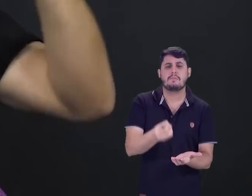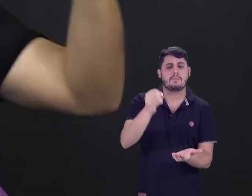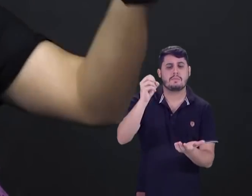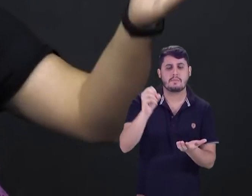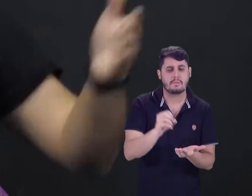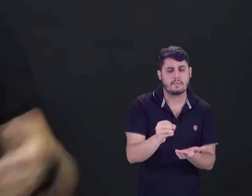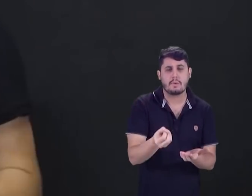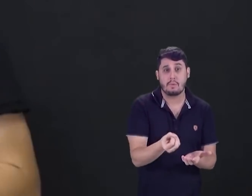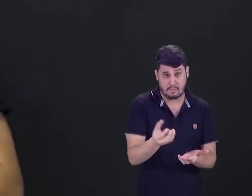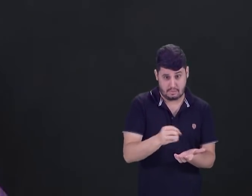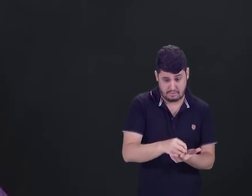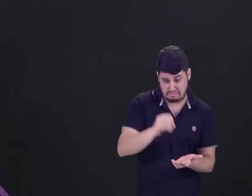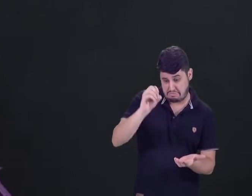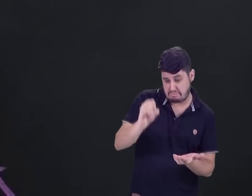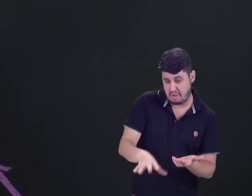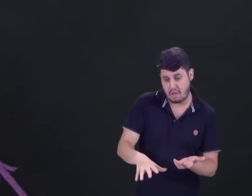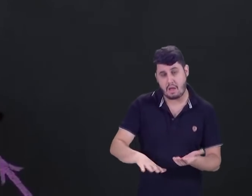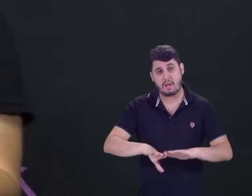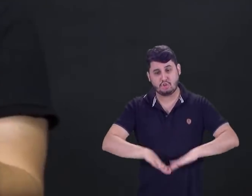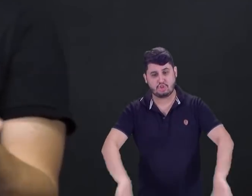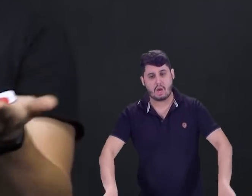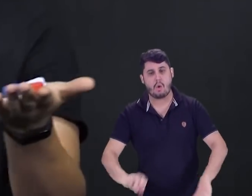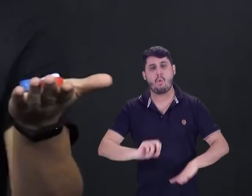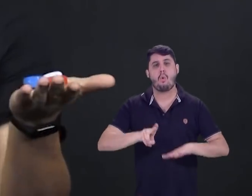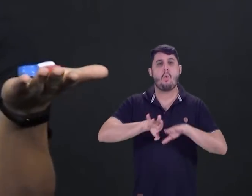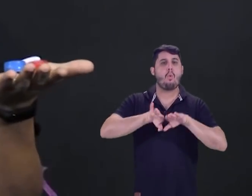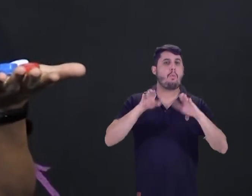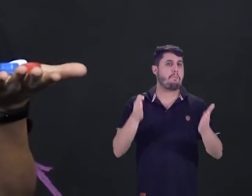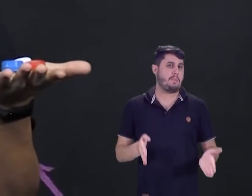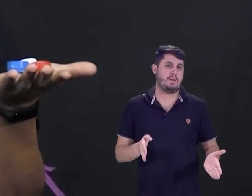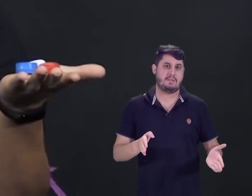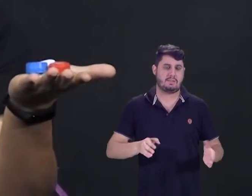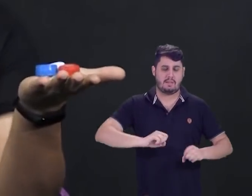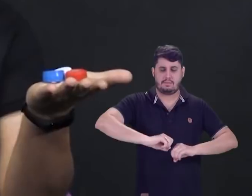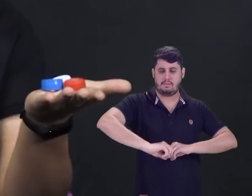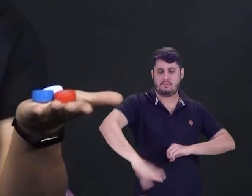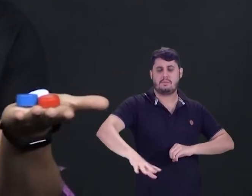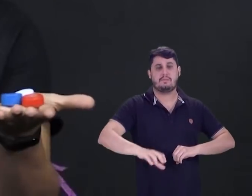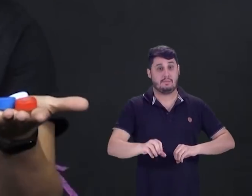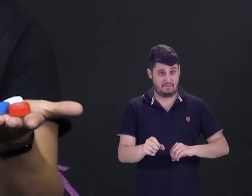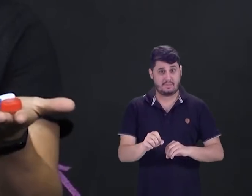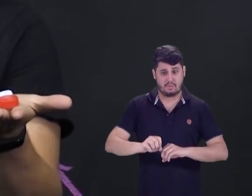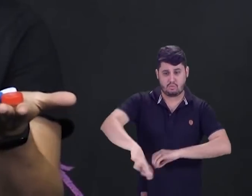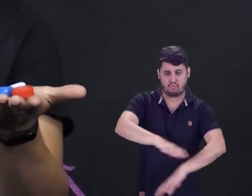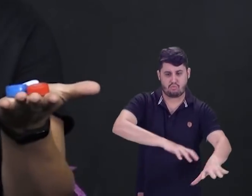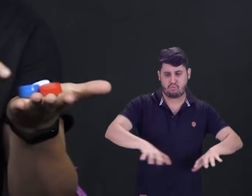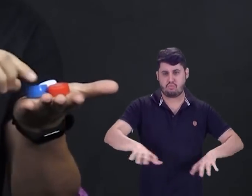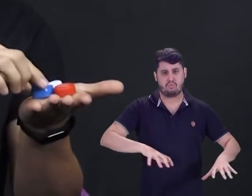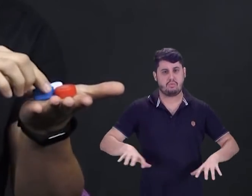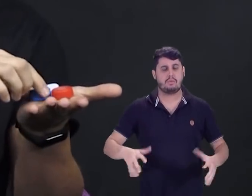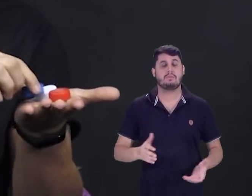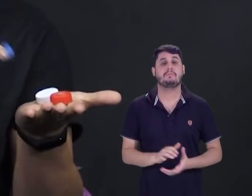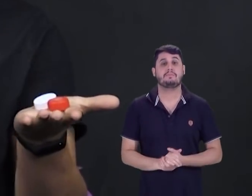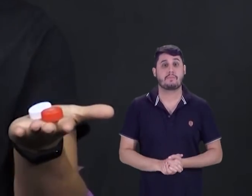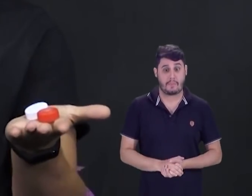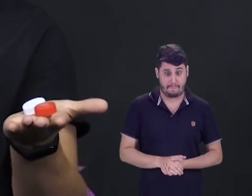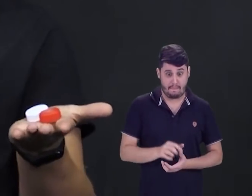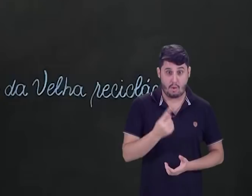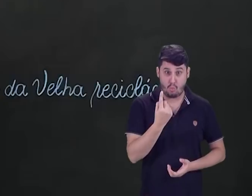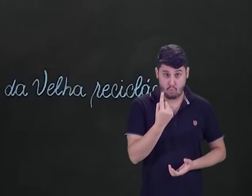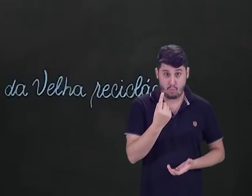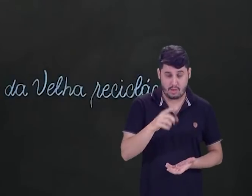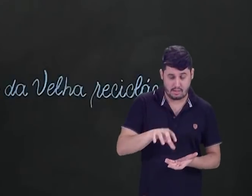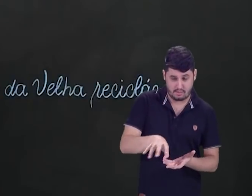chão, numa mesa, onde você achar melhor. E as tampinhas vão estar espalhadas. Uma das tampinhas você vai pegar na sua